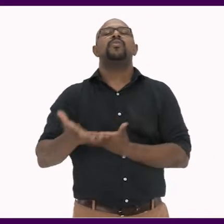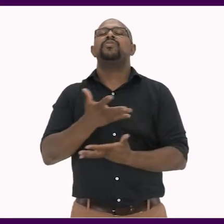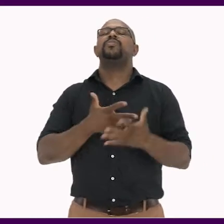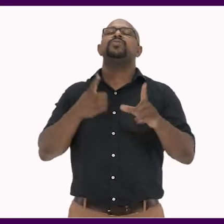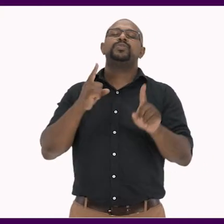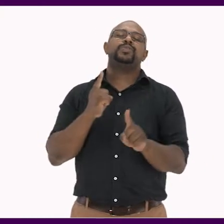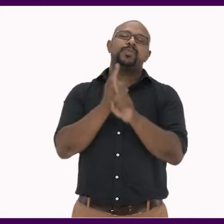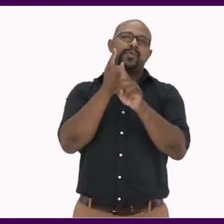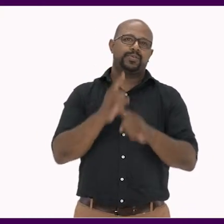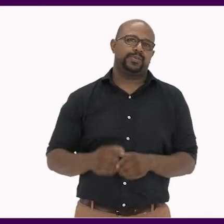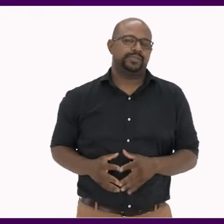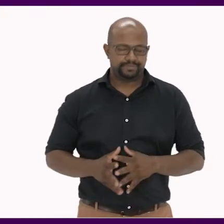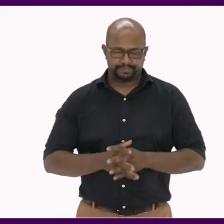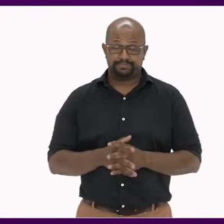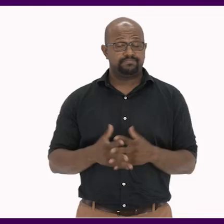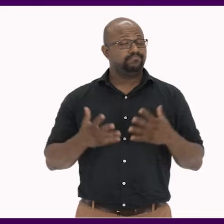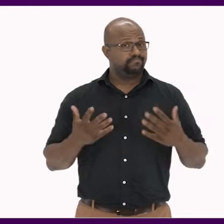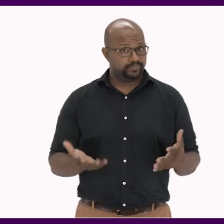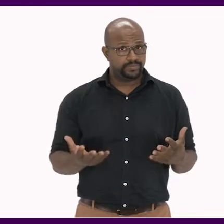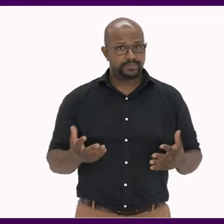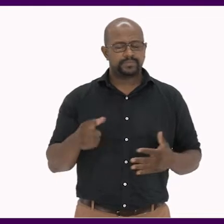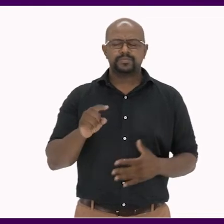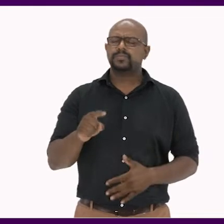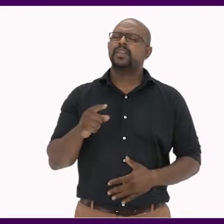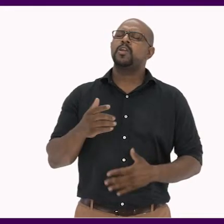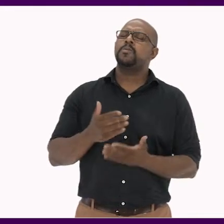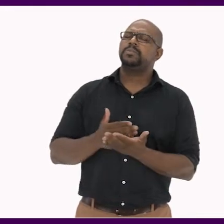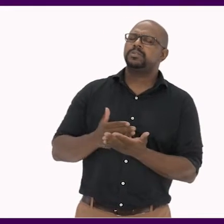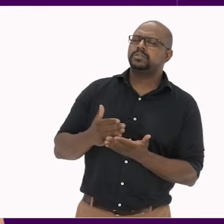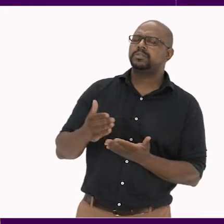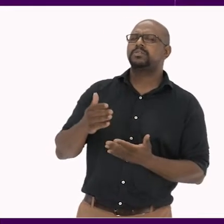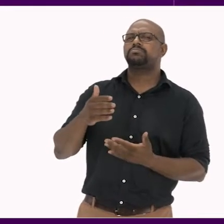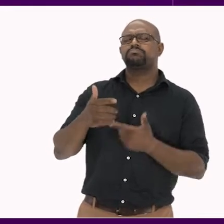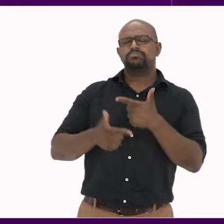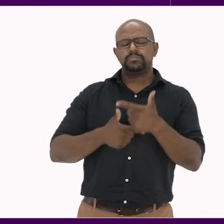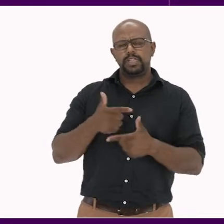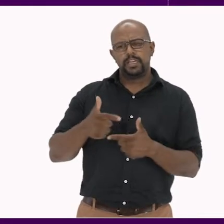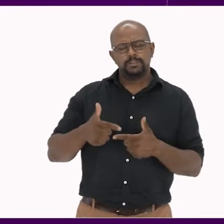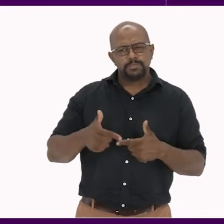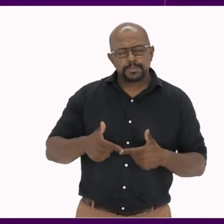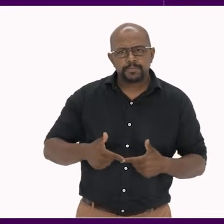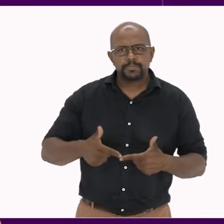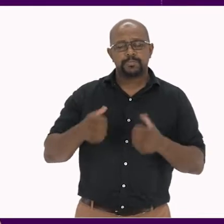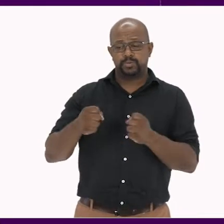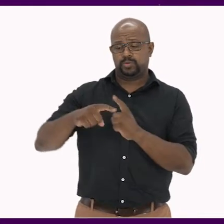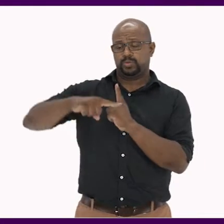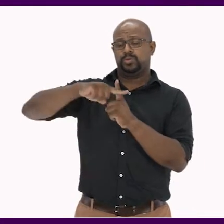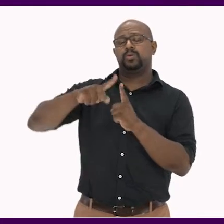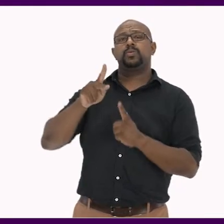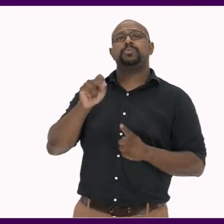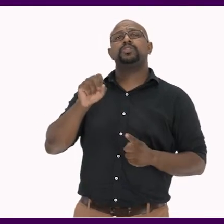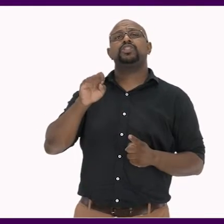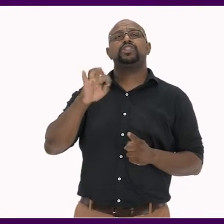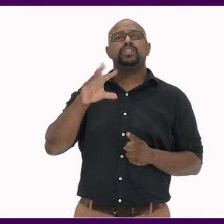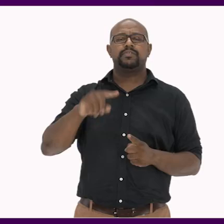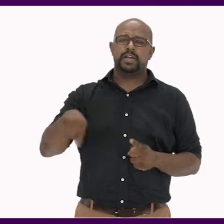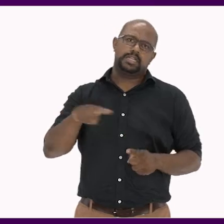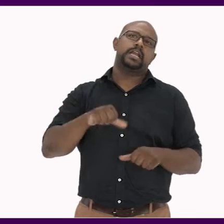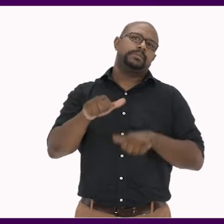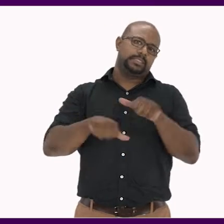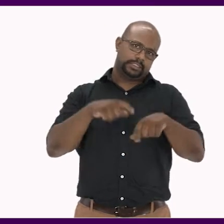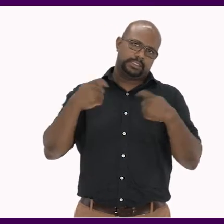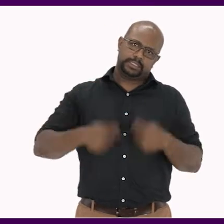e de encontros. Com isto, passaram a atuar de forma muito positiva nas mudanças